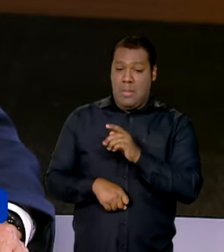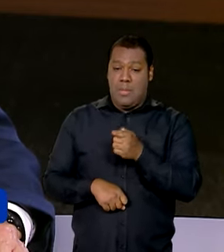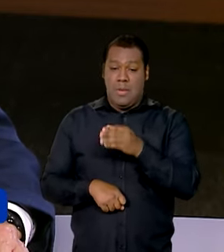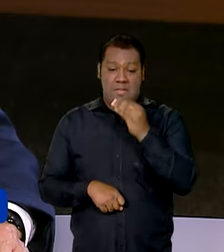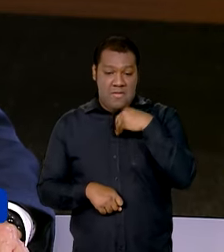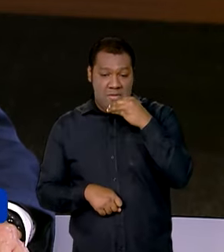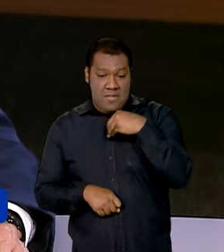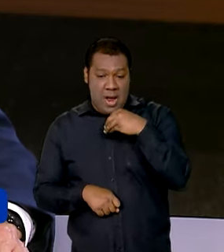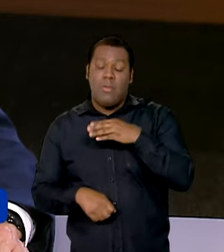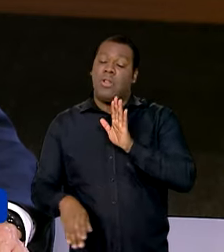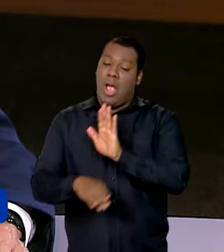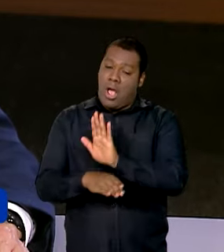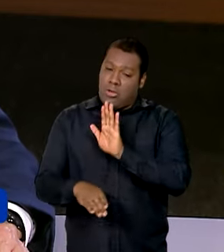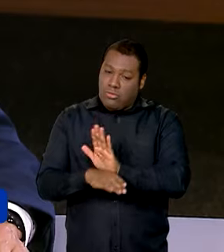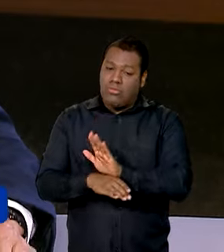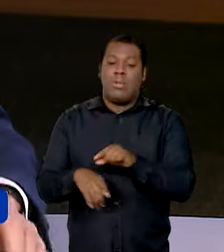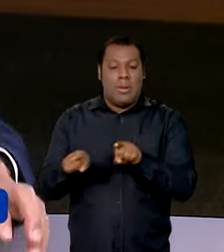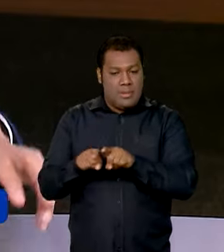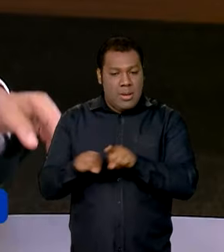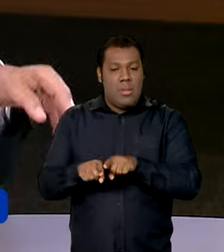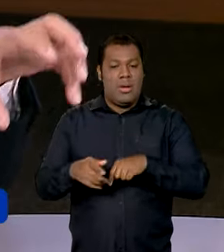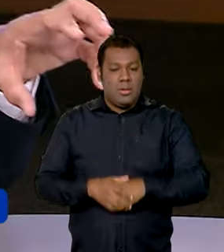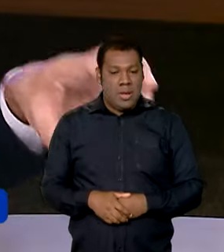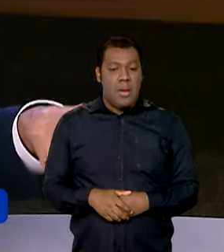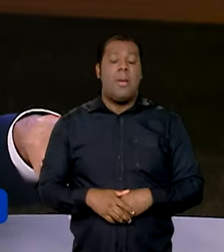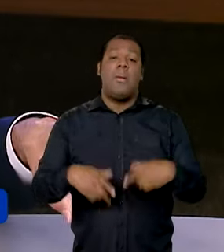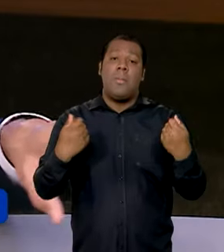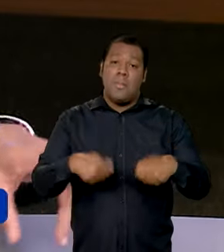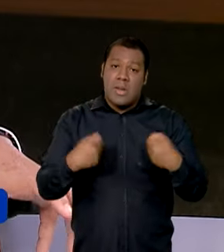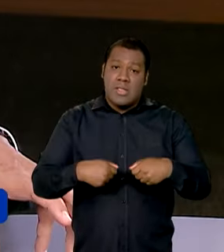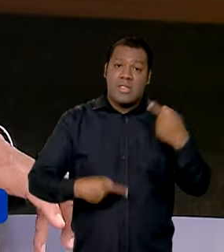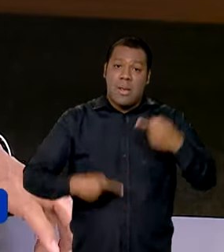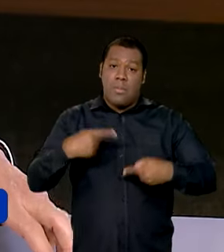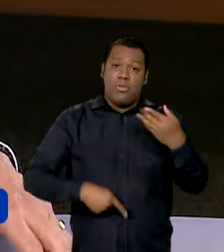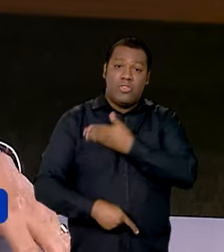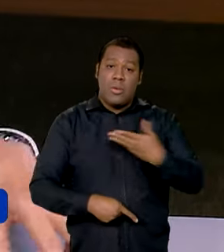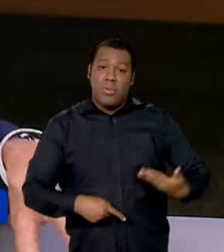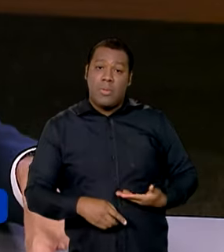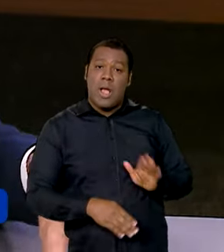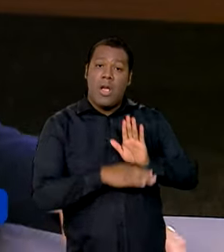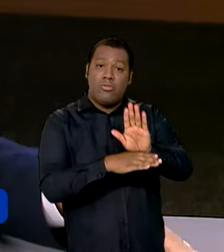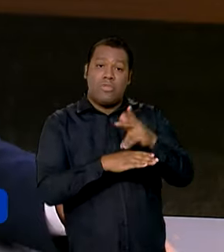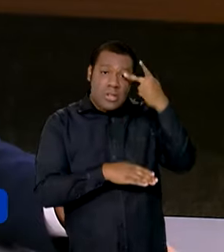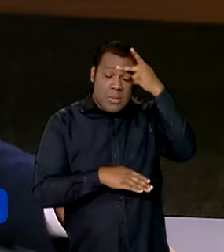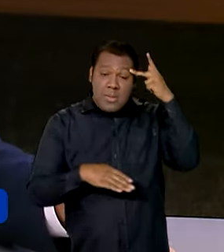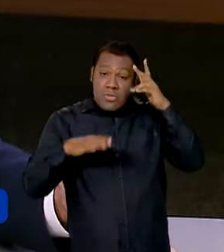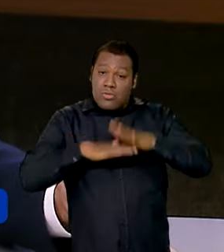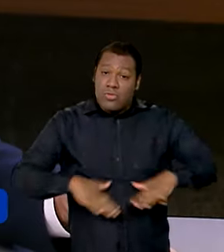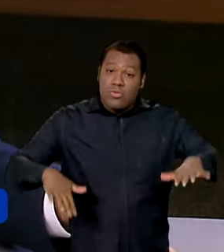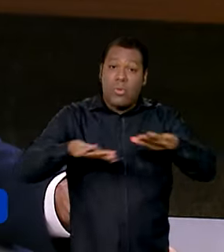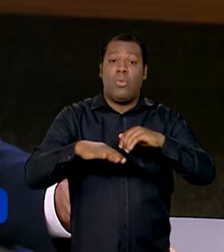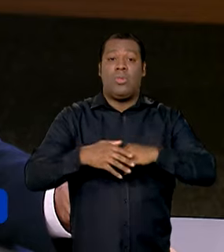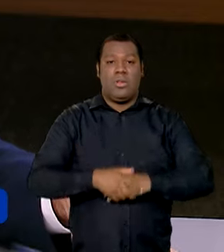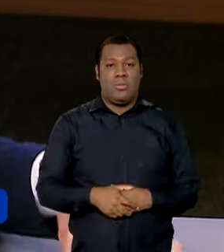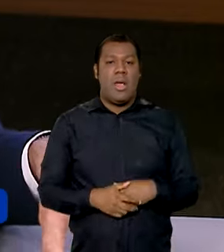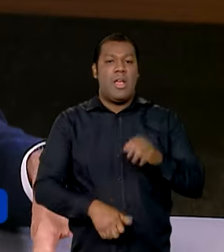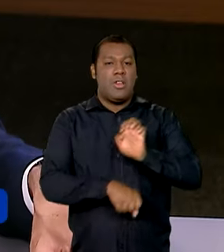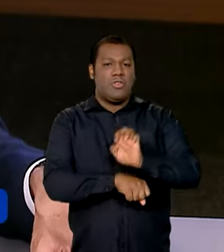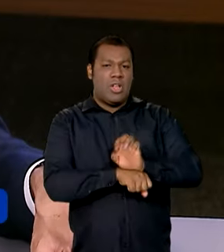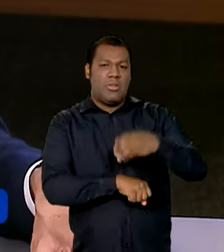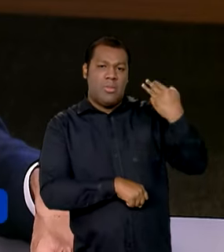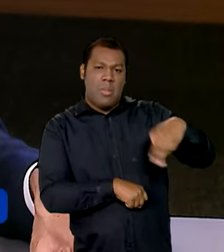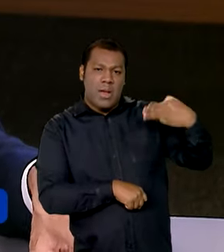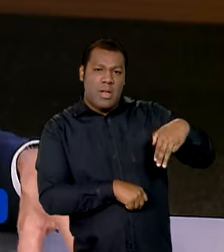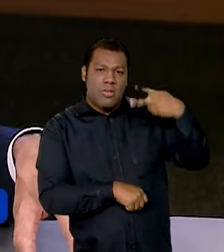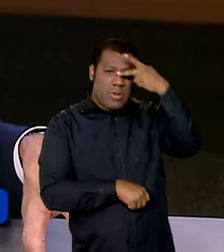pública essa política pública tem que chegar nas pessoas não basta ter microcrédito microcrédito tá chegando nas pessoas que mais precisam no Maranhão então